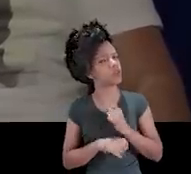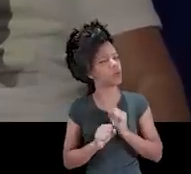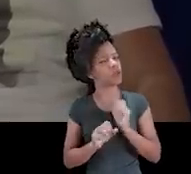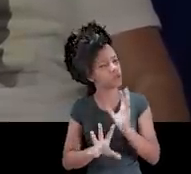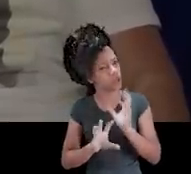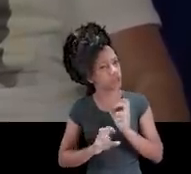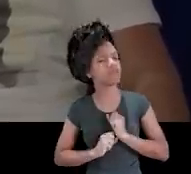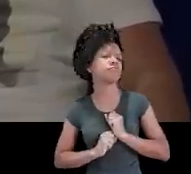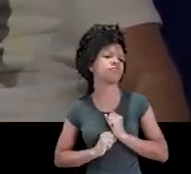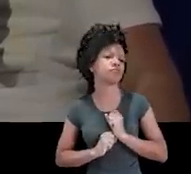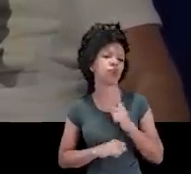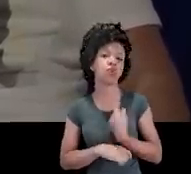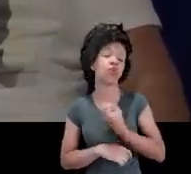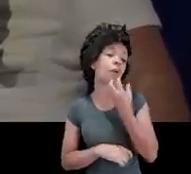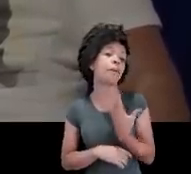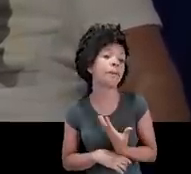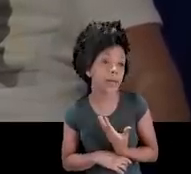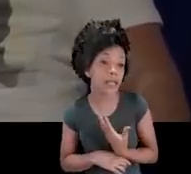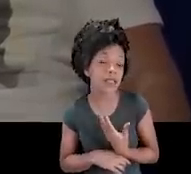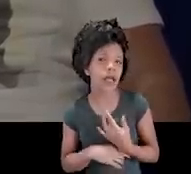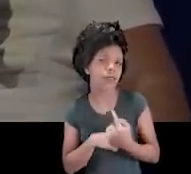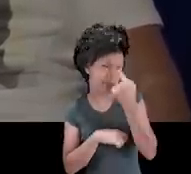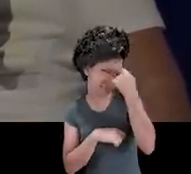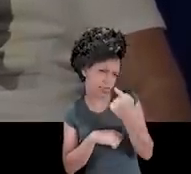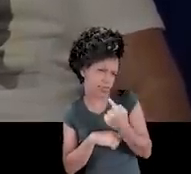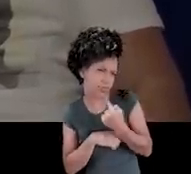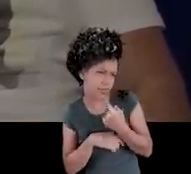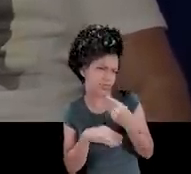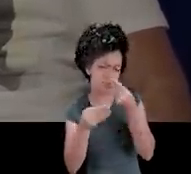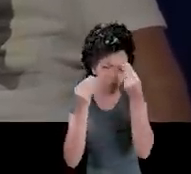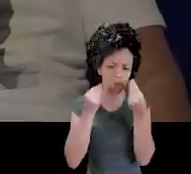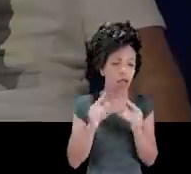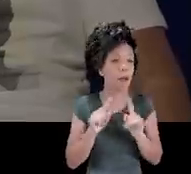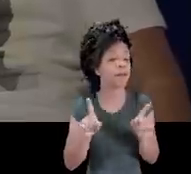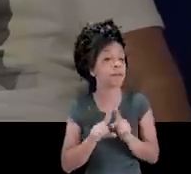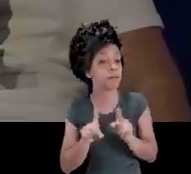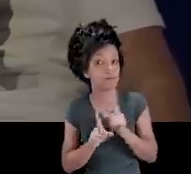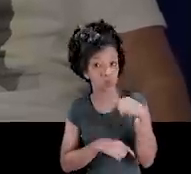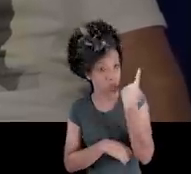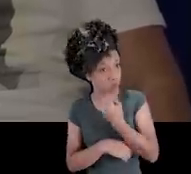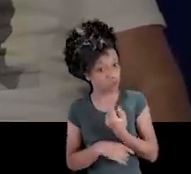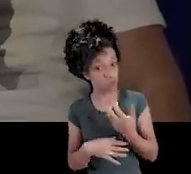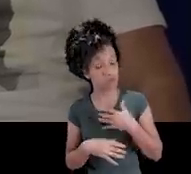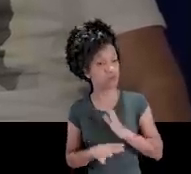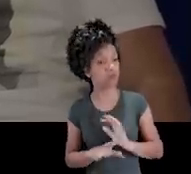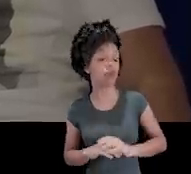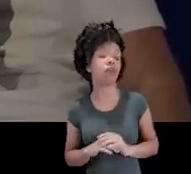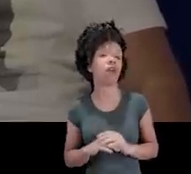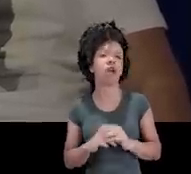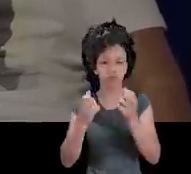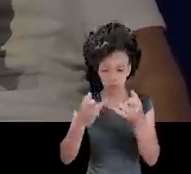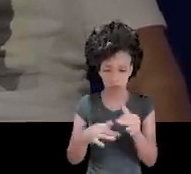agregar no nosso bem-estar, na nossa estética. Tá. E o fato de estarmos assim, como estamos, eu digo para